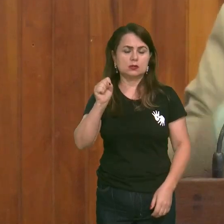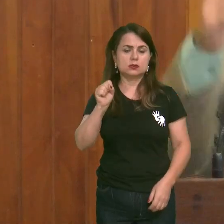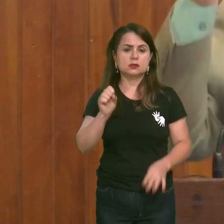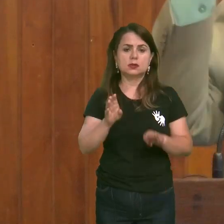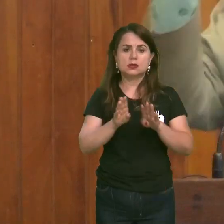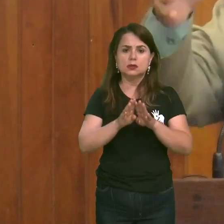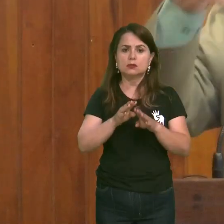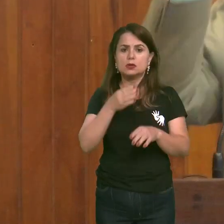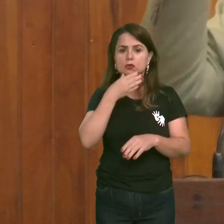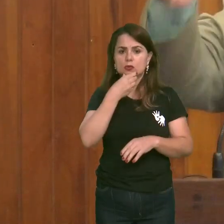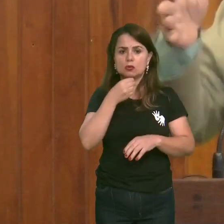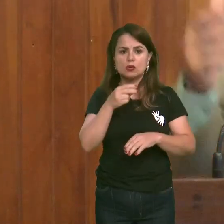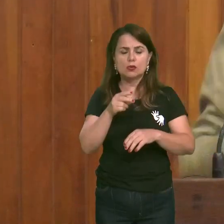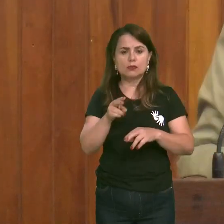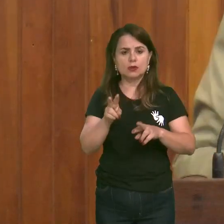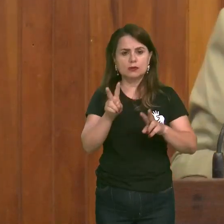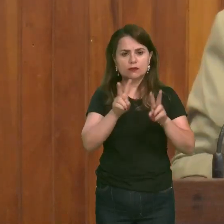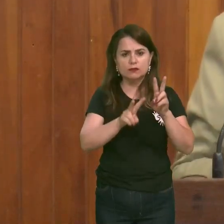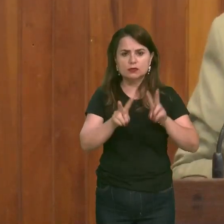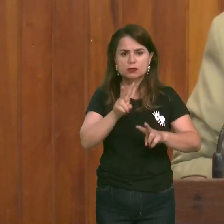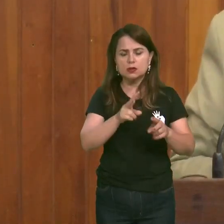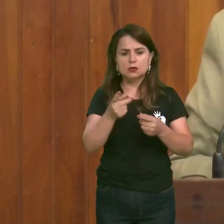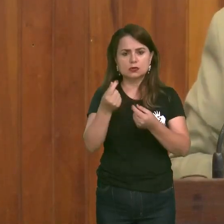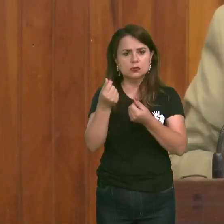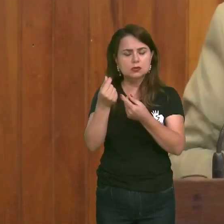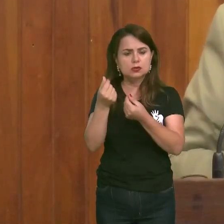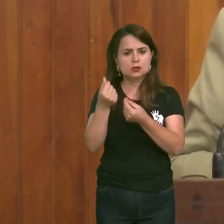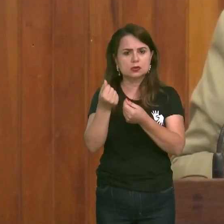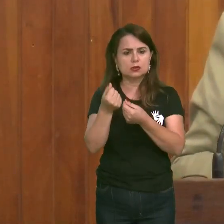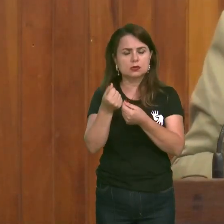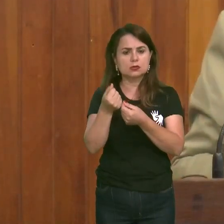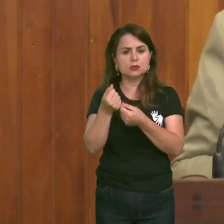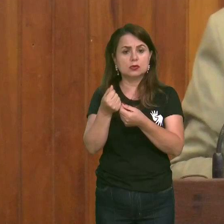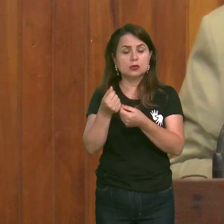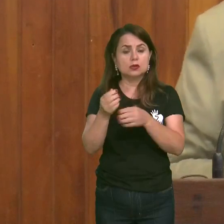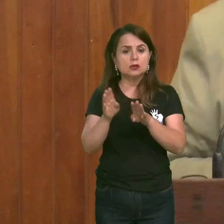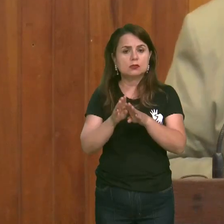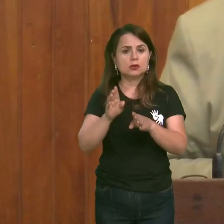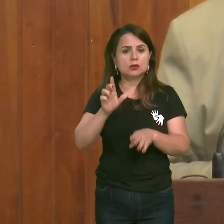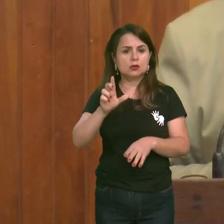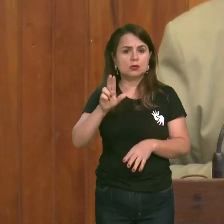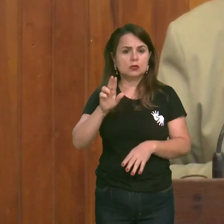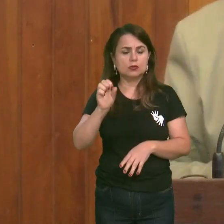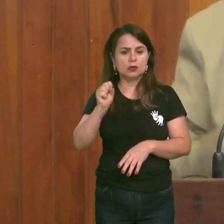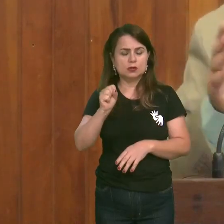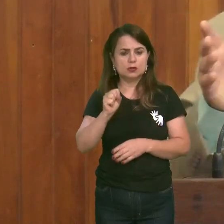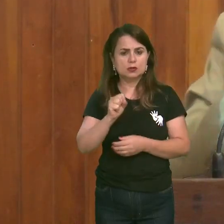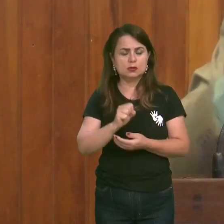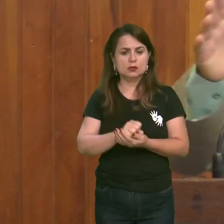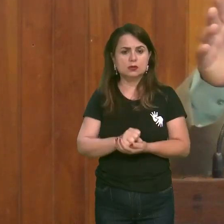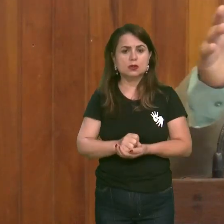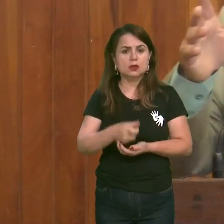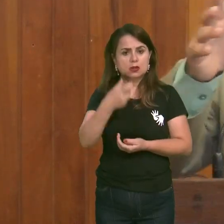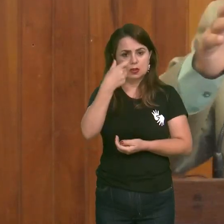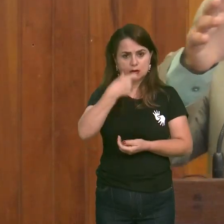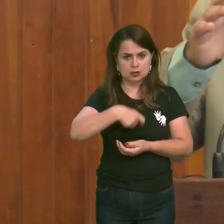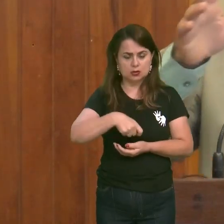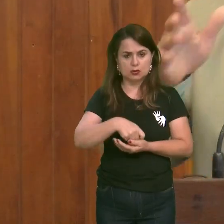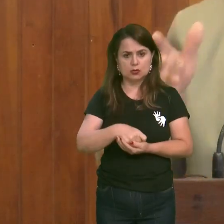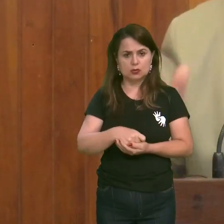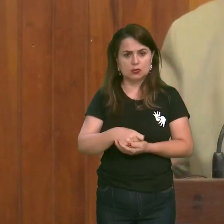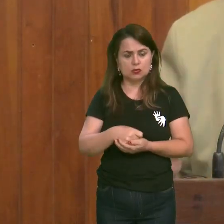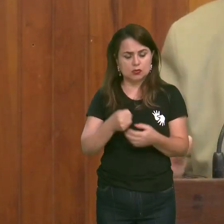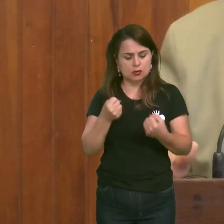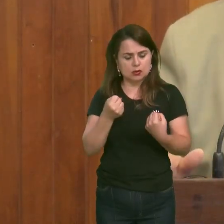Veras Leonel que era administrador de empresa contador o Luís Carlos Silveira fiscal de rendas e eu